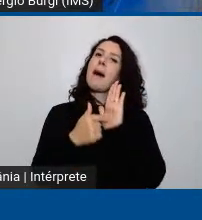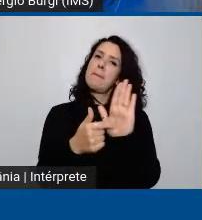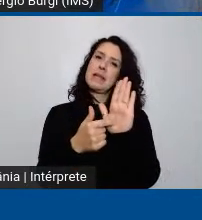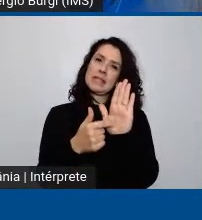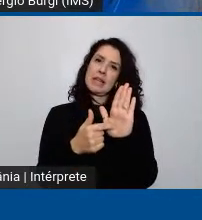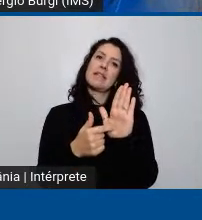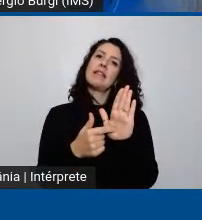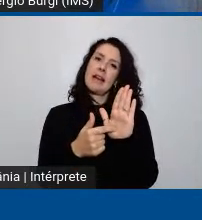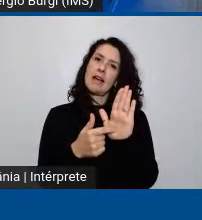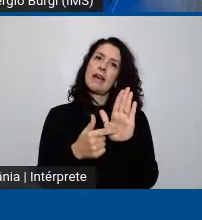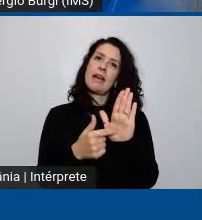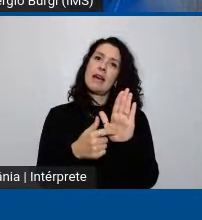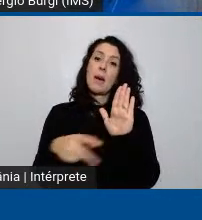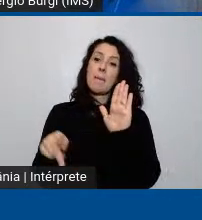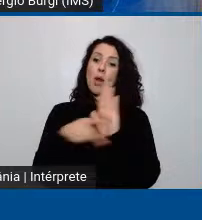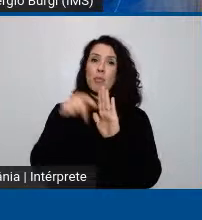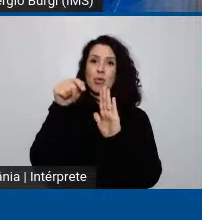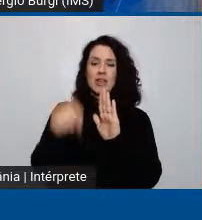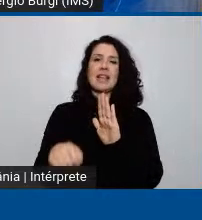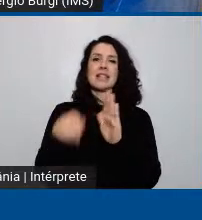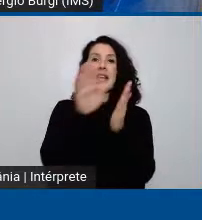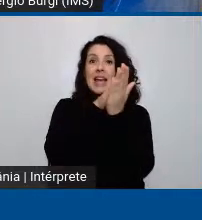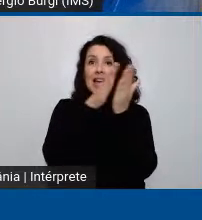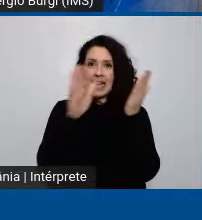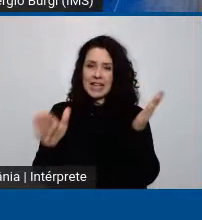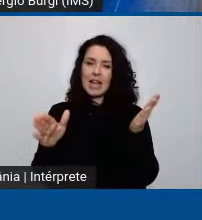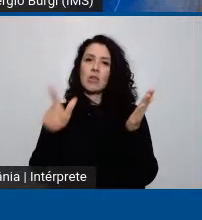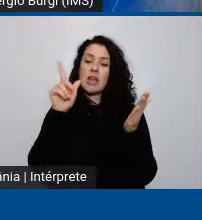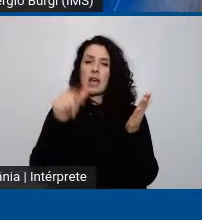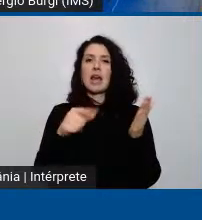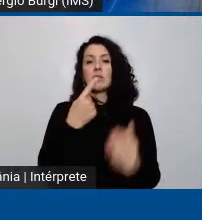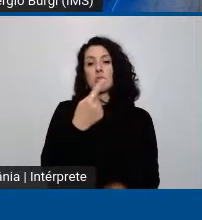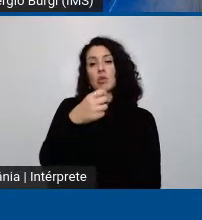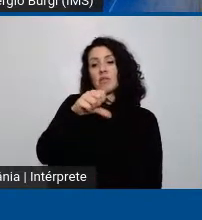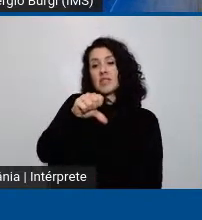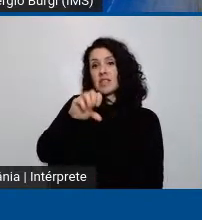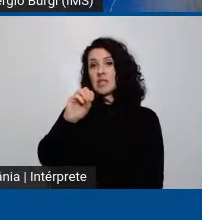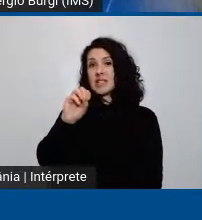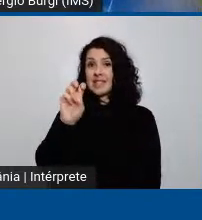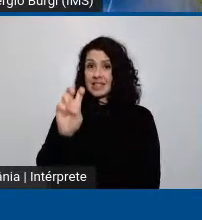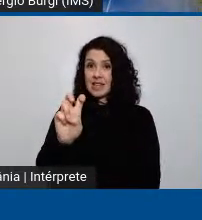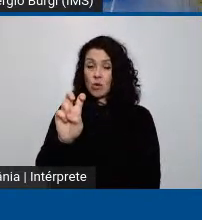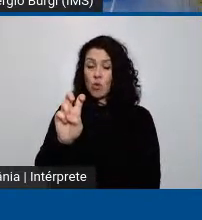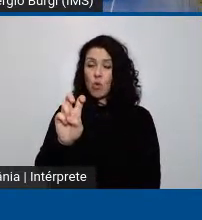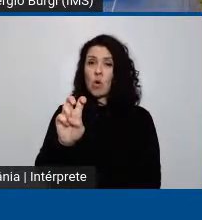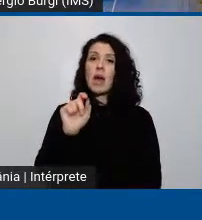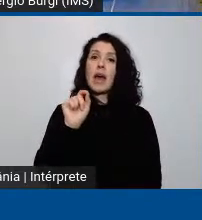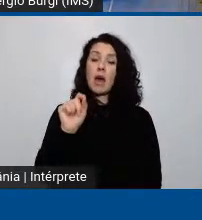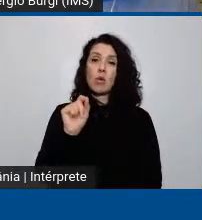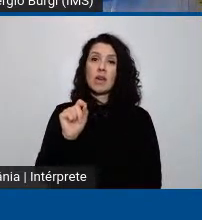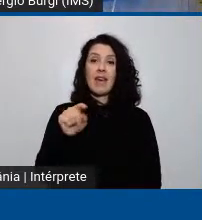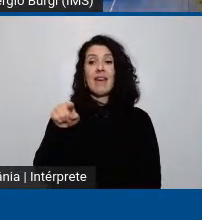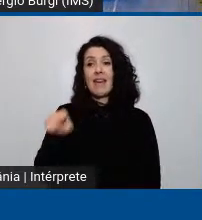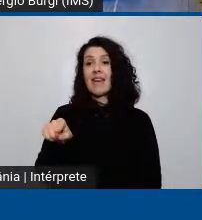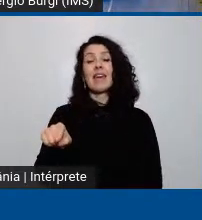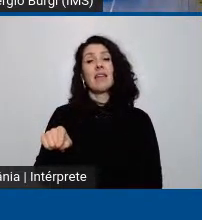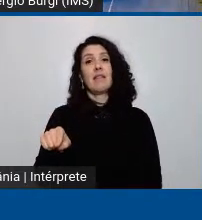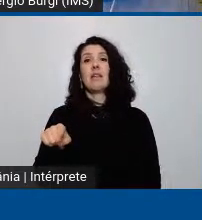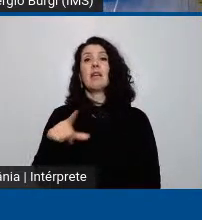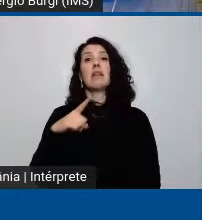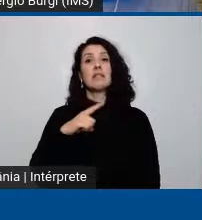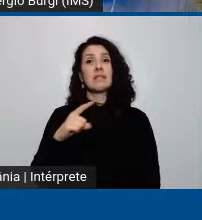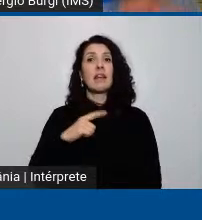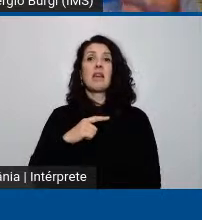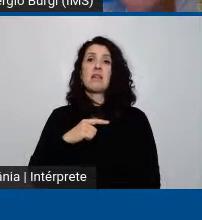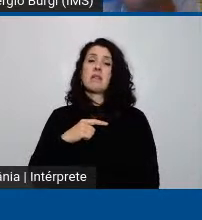deste catálogo, que é de 1905, é que ele percorre alguns aspectos fundamentais